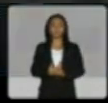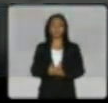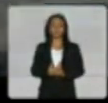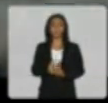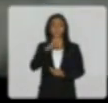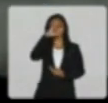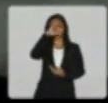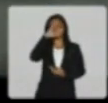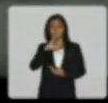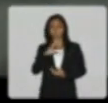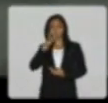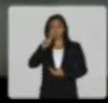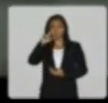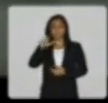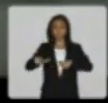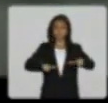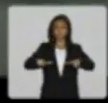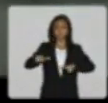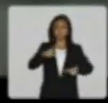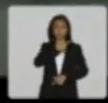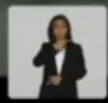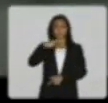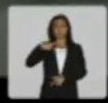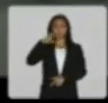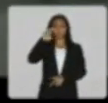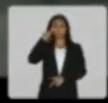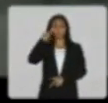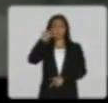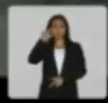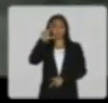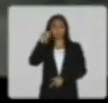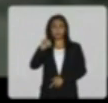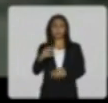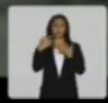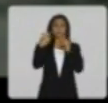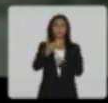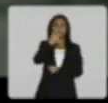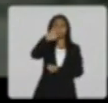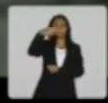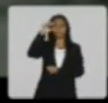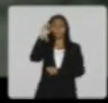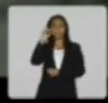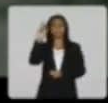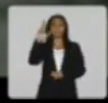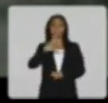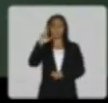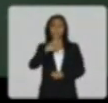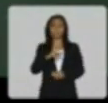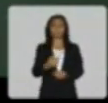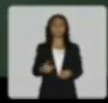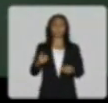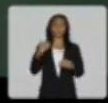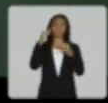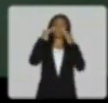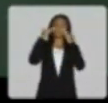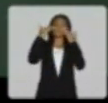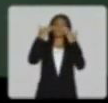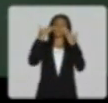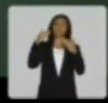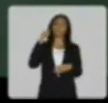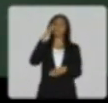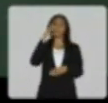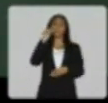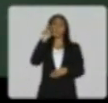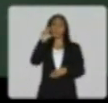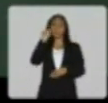o candidato hit eu trabalho para o pastor everaldo de quem recebe salário de 21 mil reais agora vejo que